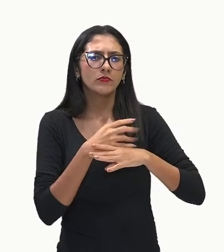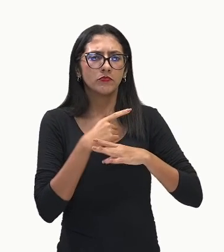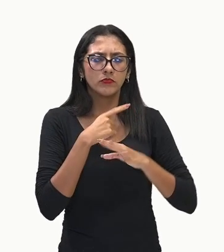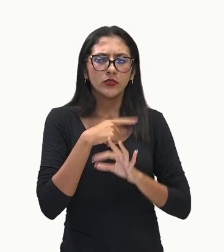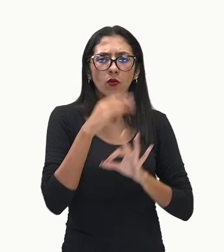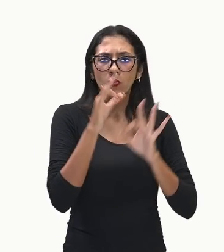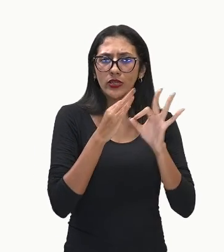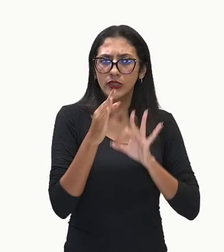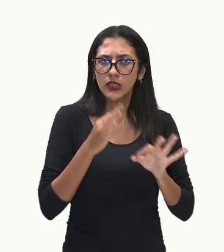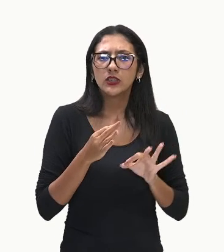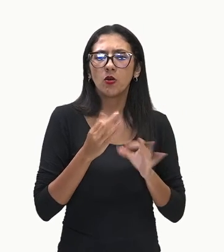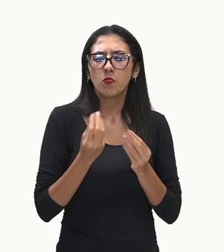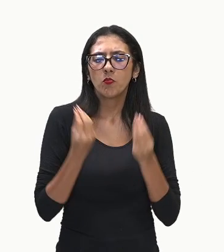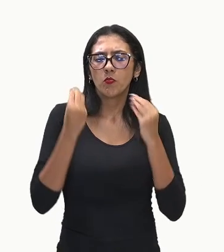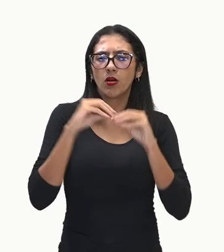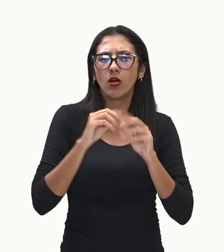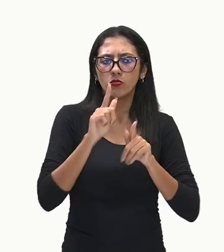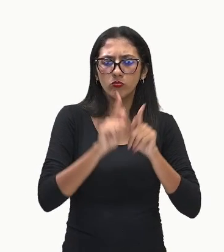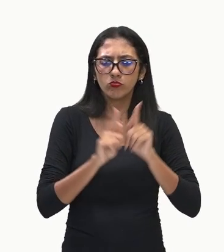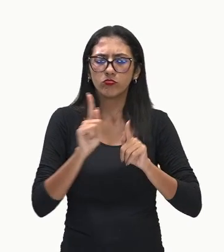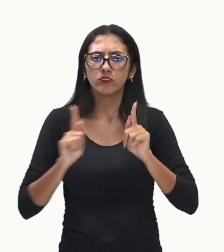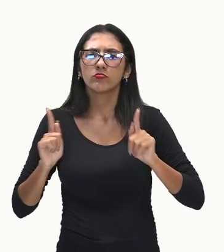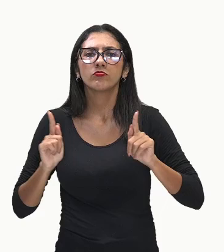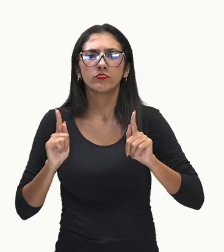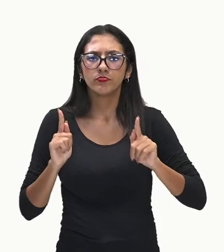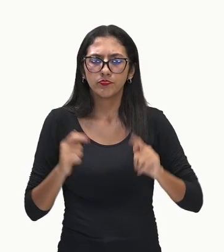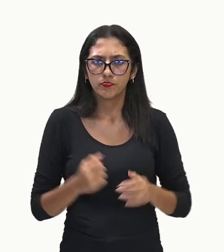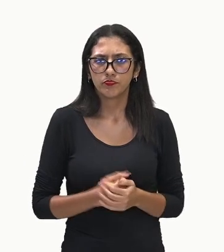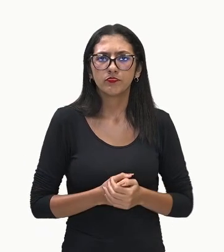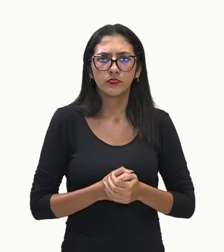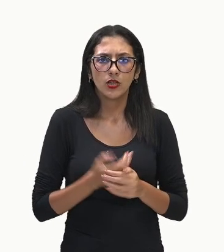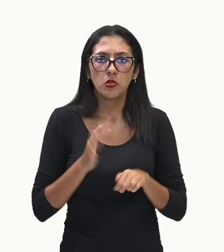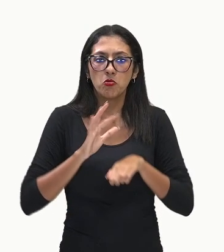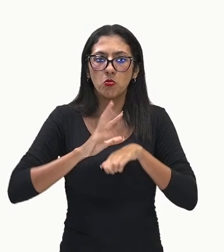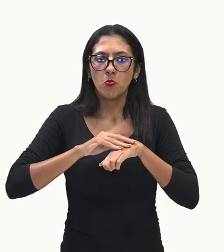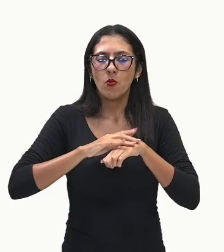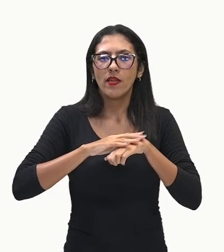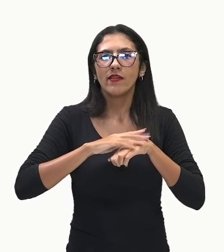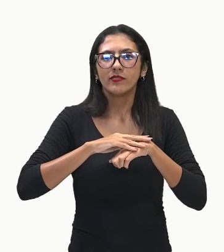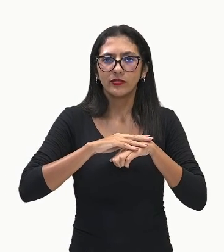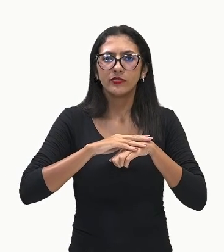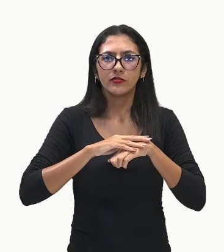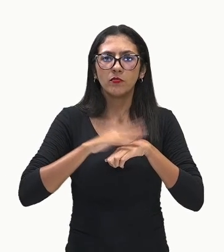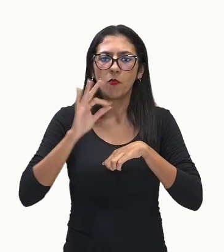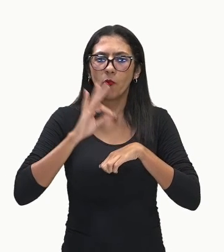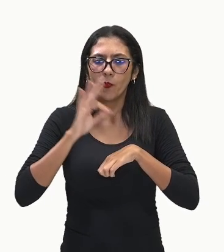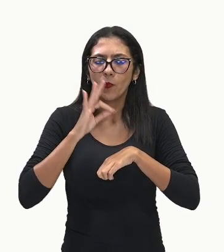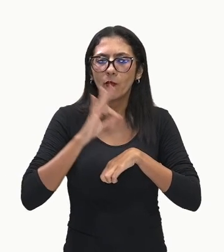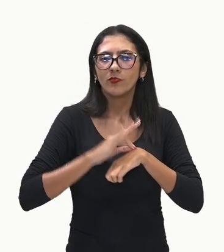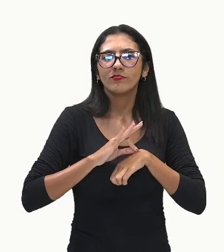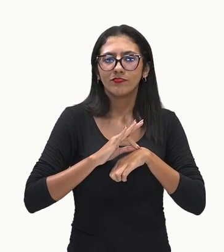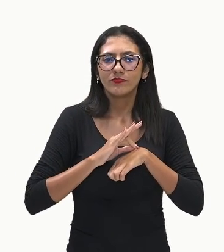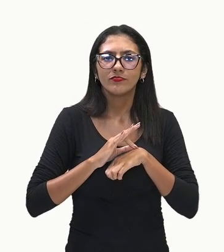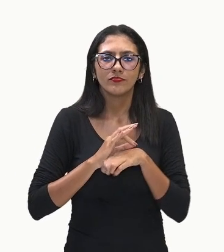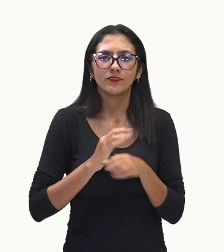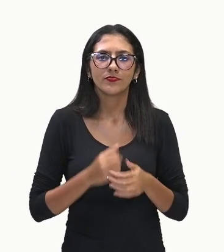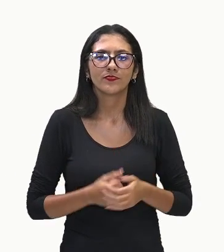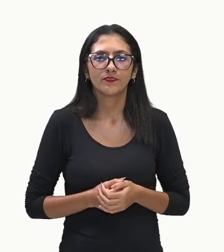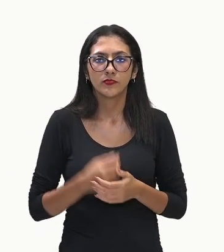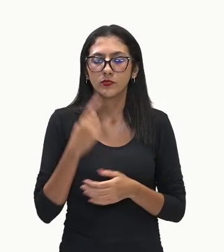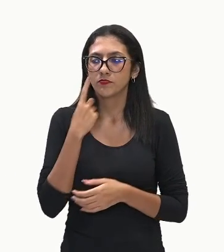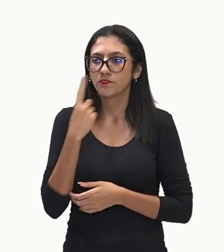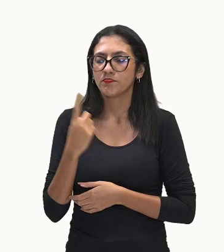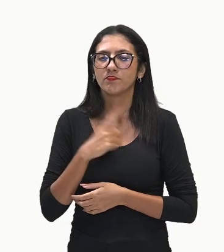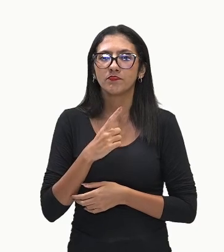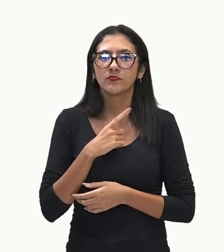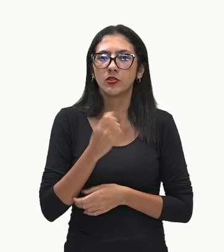ao lado, os casos de dengue registrados no primeiro semestre de um determinado ano. Beleza. Então temos aqui o número de casos